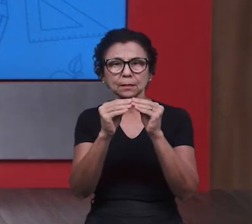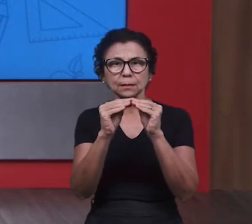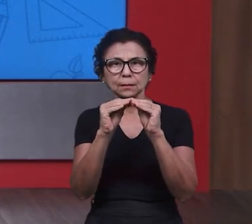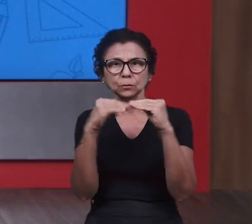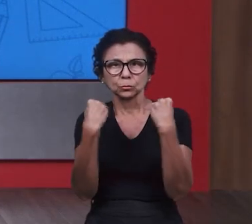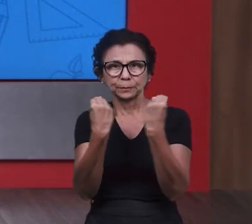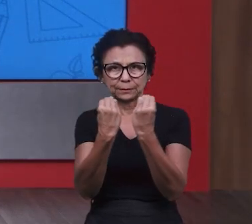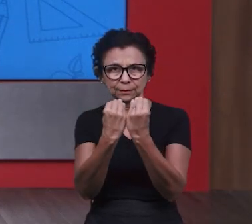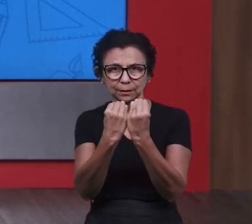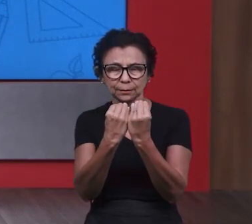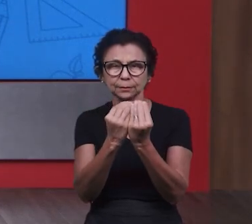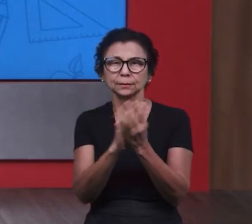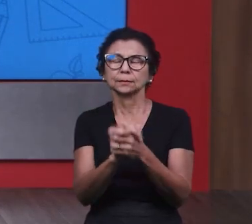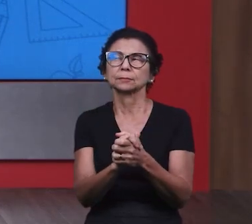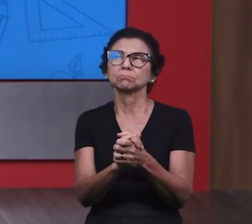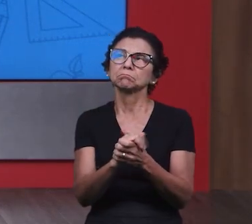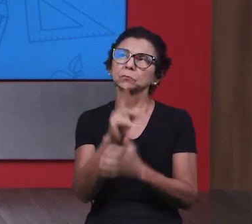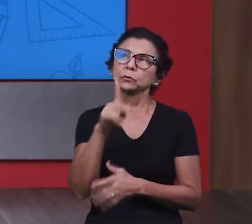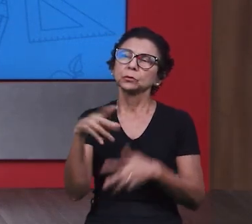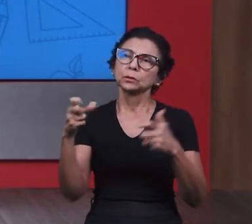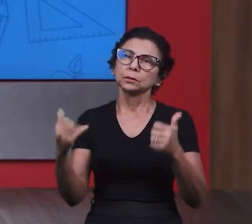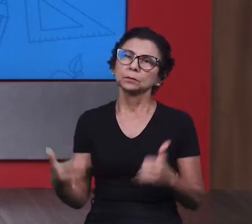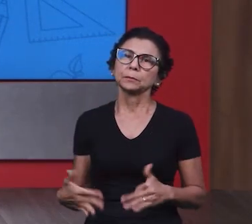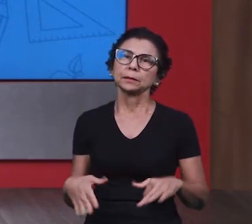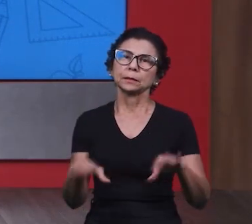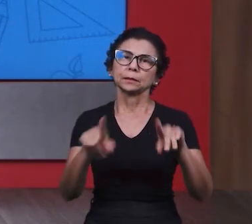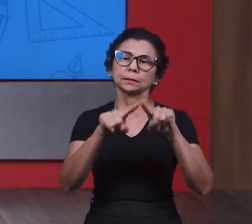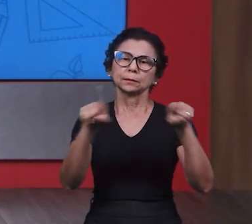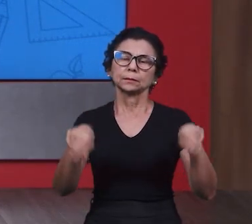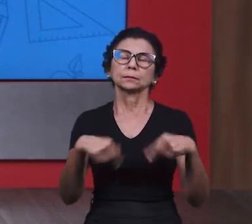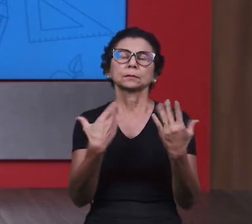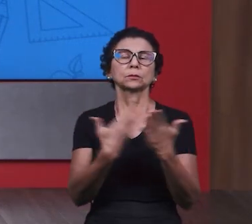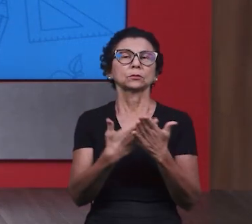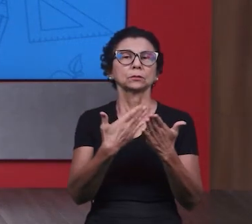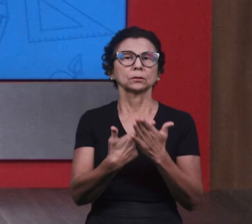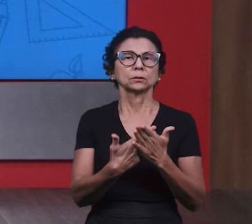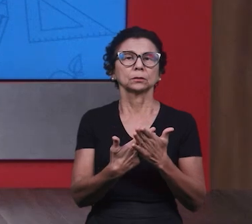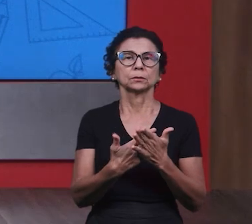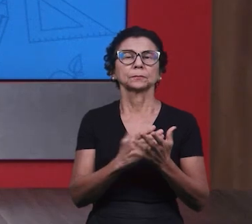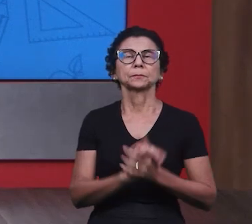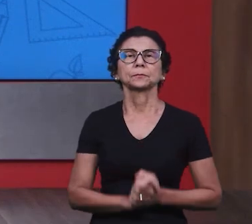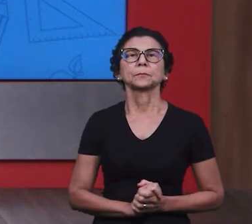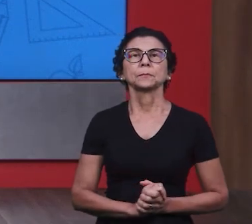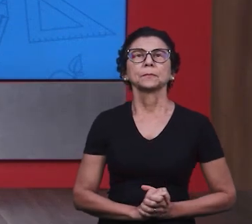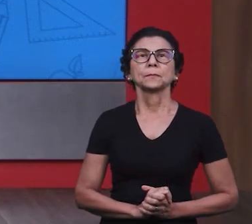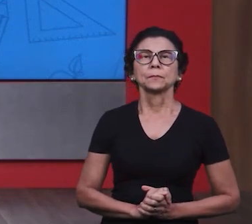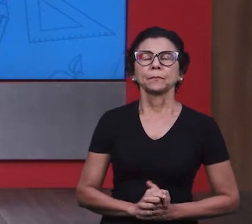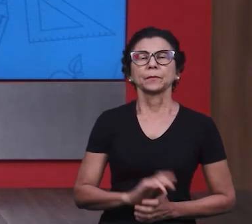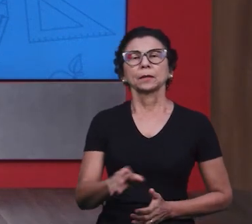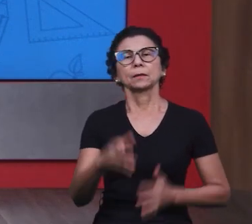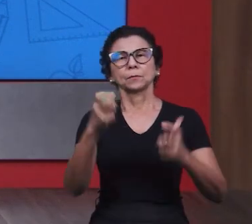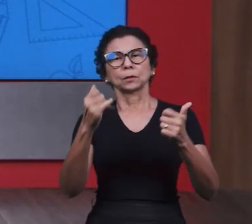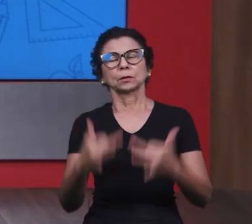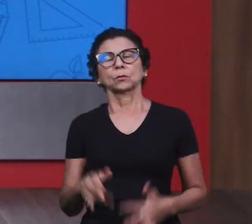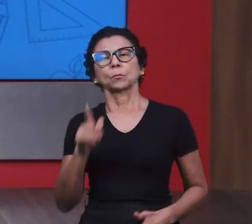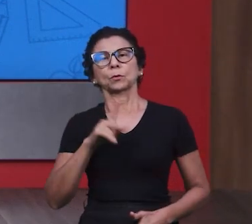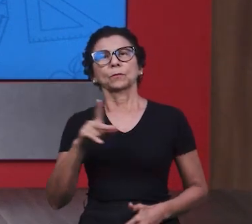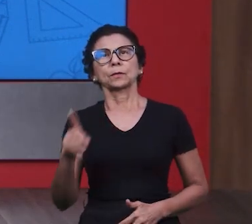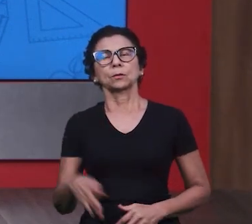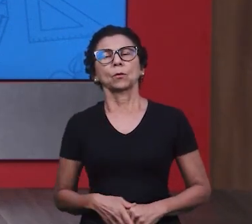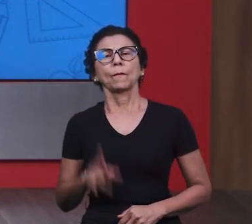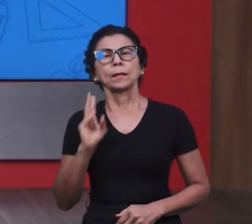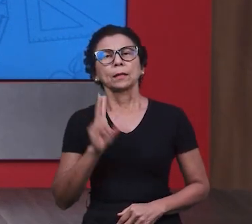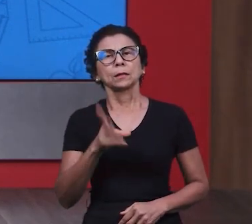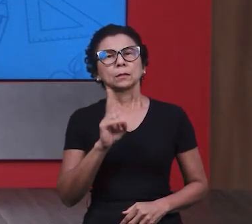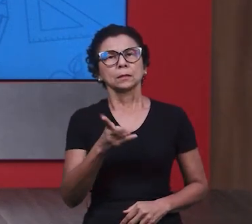normalmente o professor fala em sala de aula, e eu vou citar aqui para vocês essas substâncias. Ele fala assim, ó, toda vez